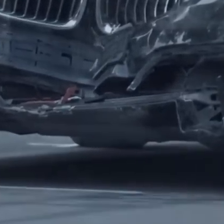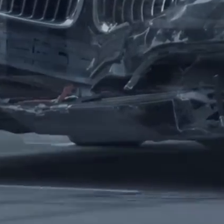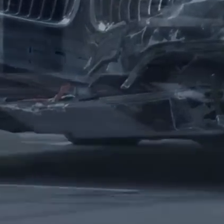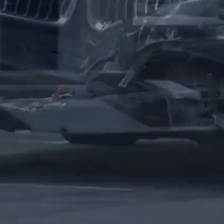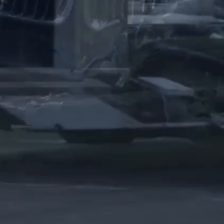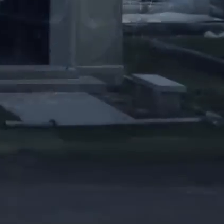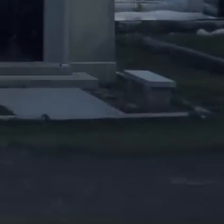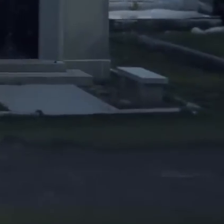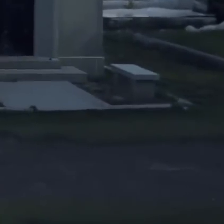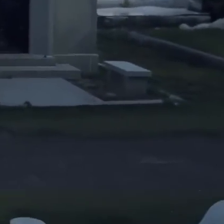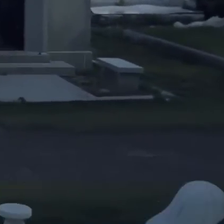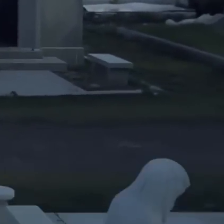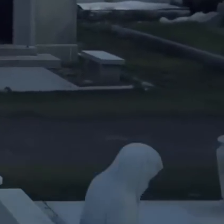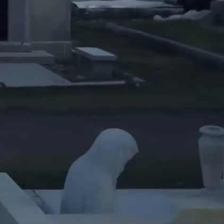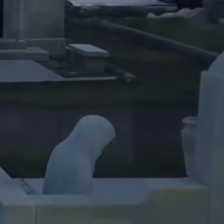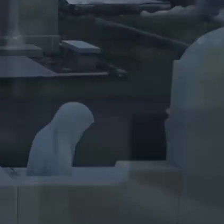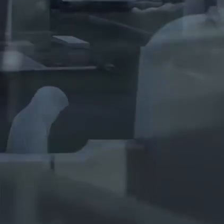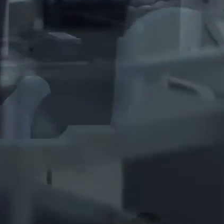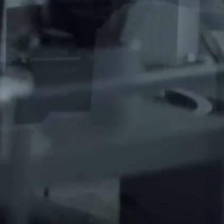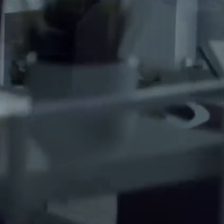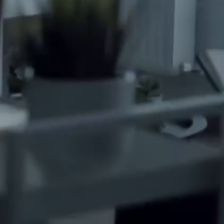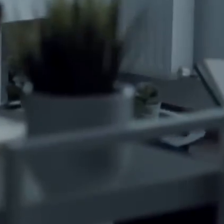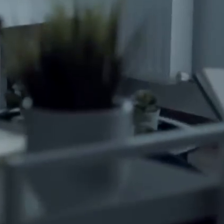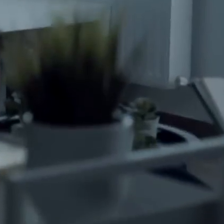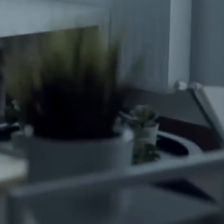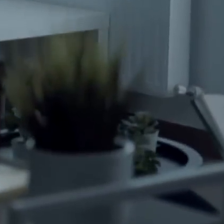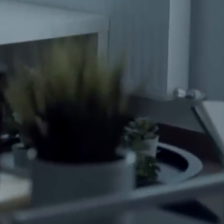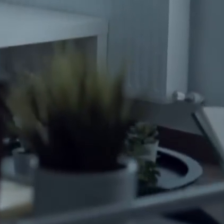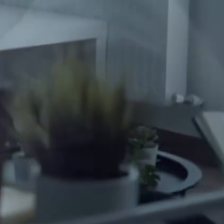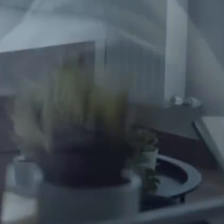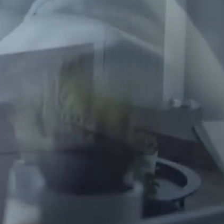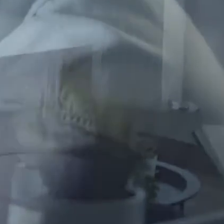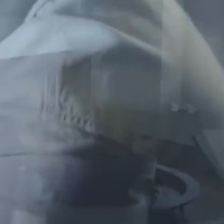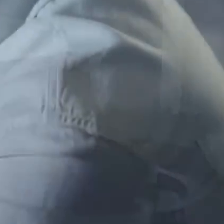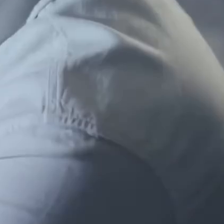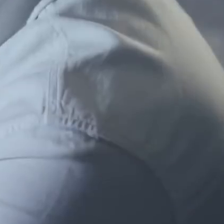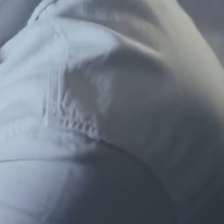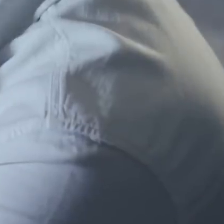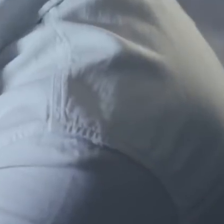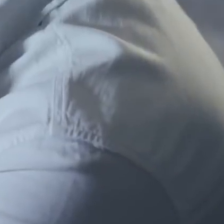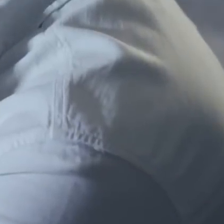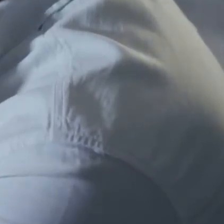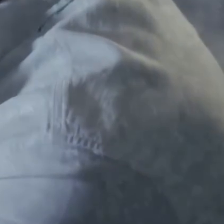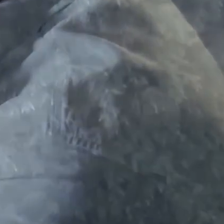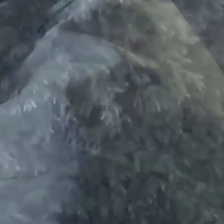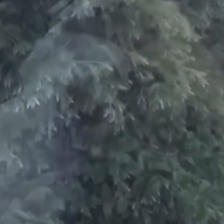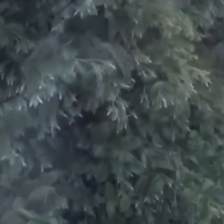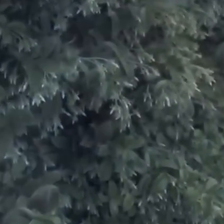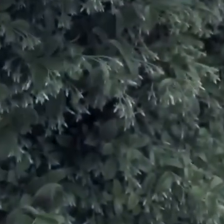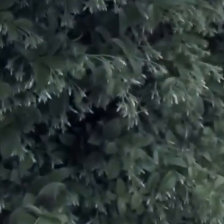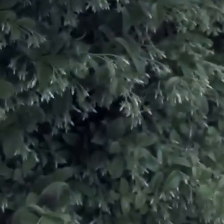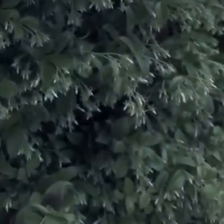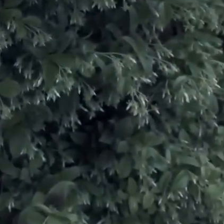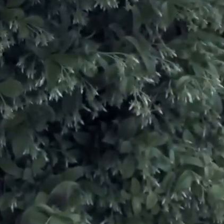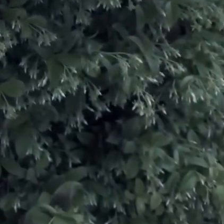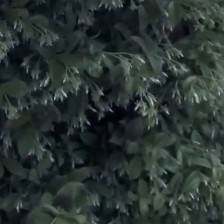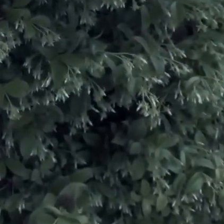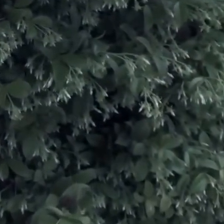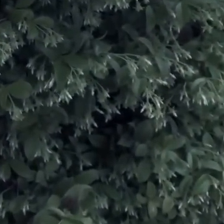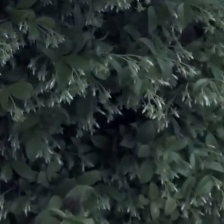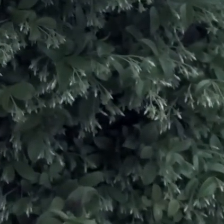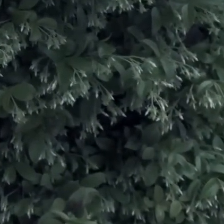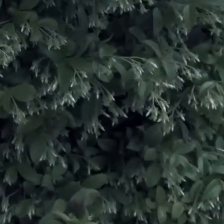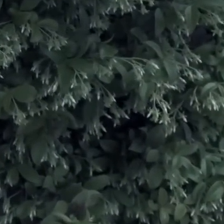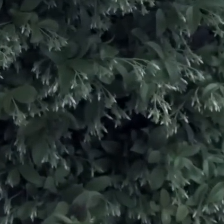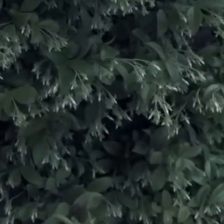por coisas como a morte de parente querido, doenças, dificuldades financeiras, preocupações